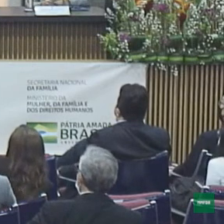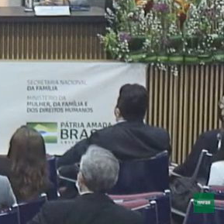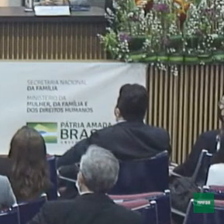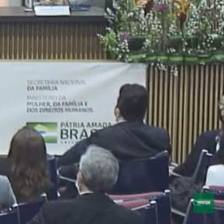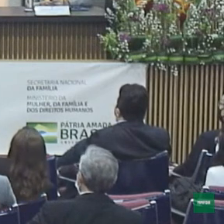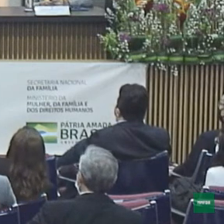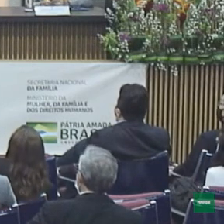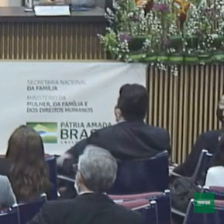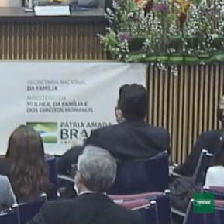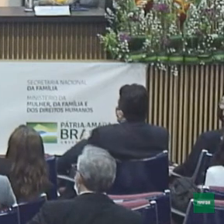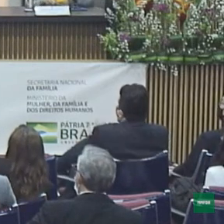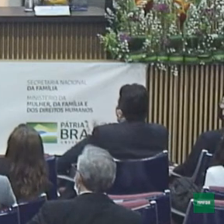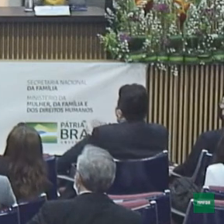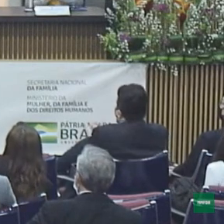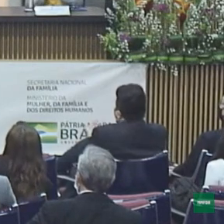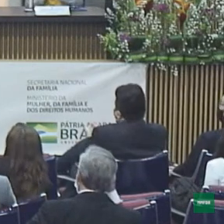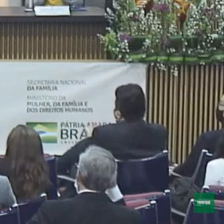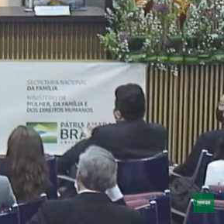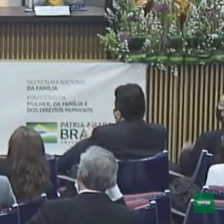Damaris Alves.